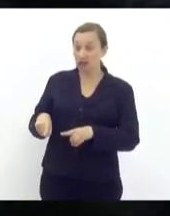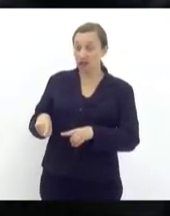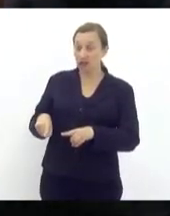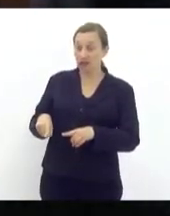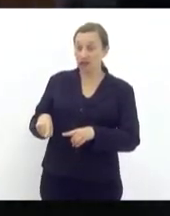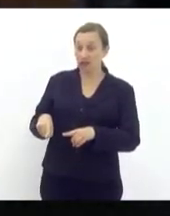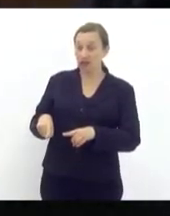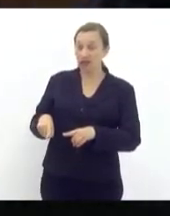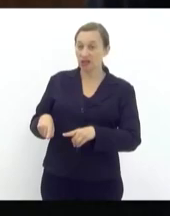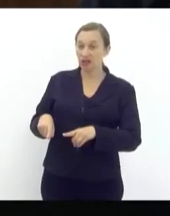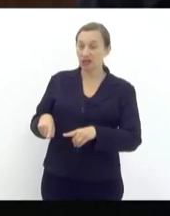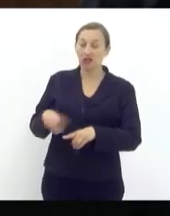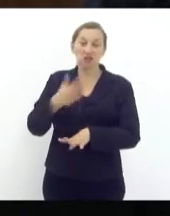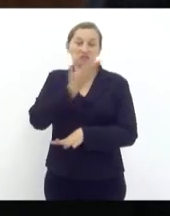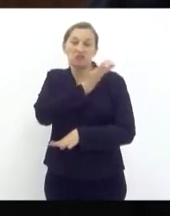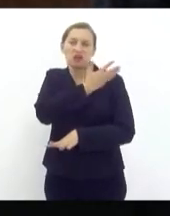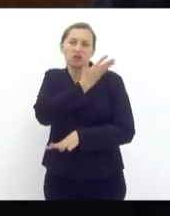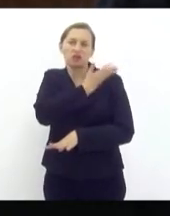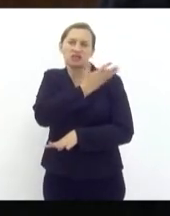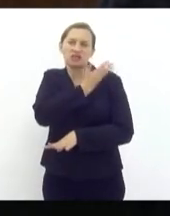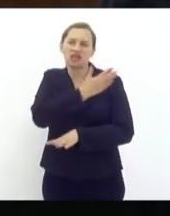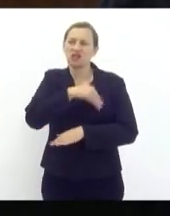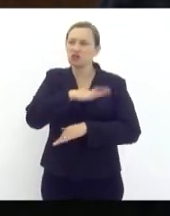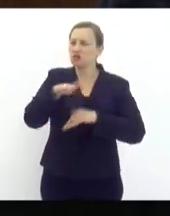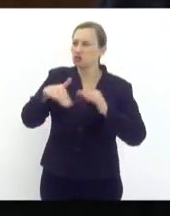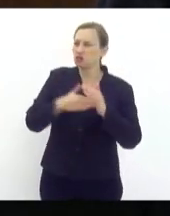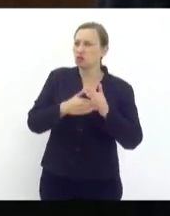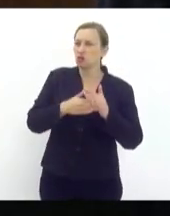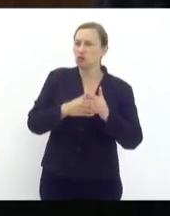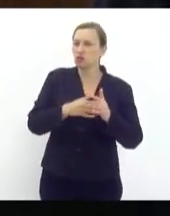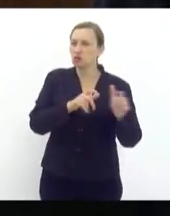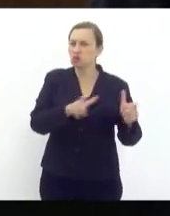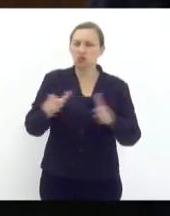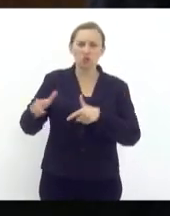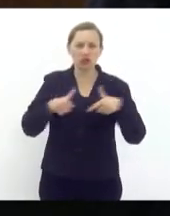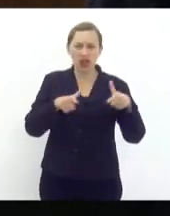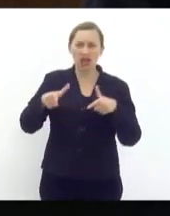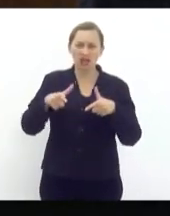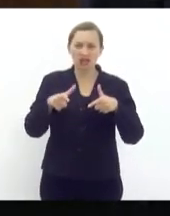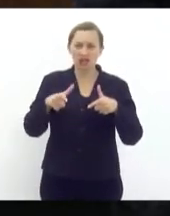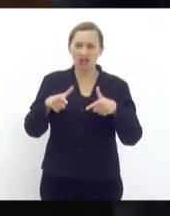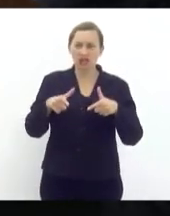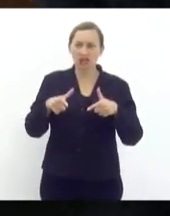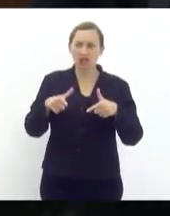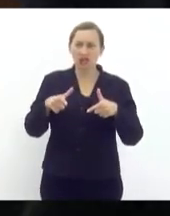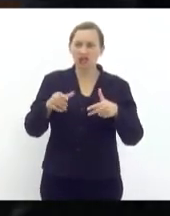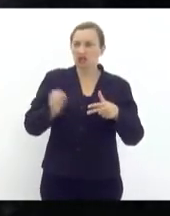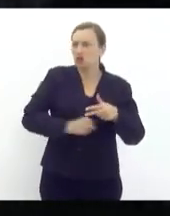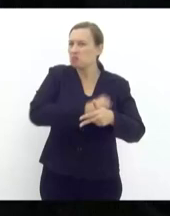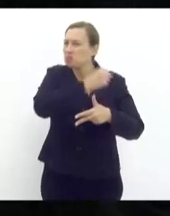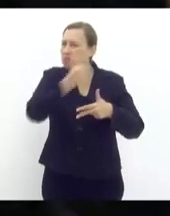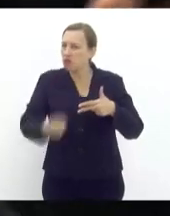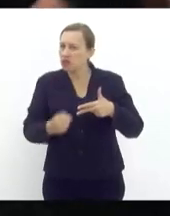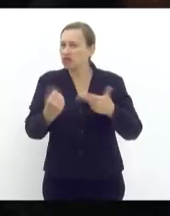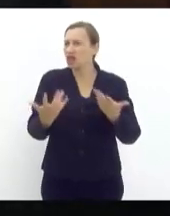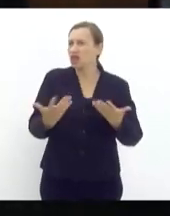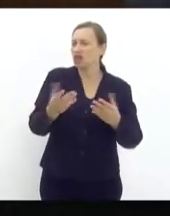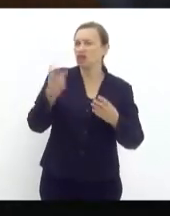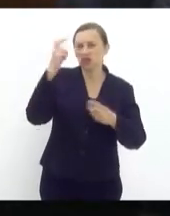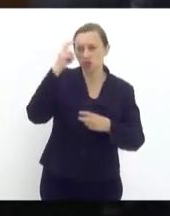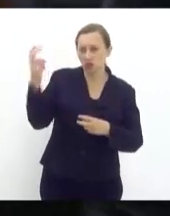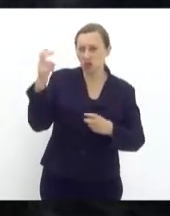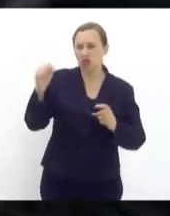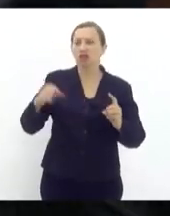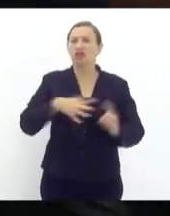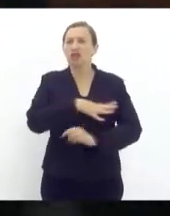Espraiado em todos os órgãos em todos os espaços e todas as esferas de poder de cultura da sociedade